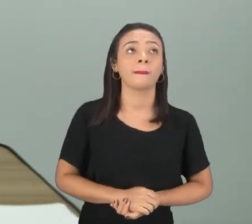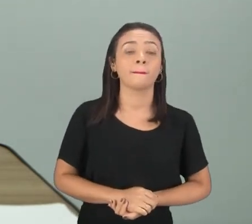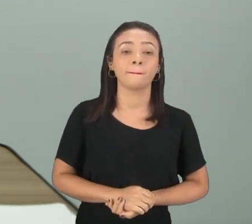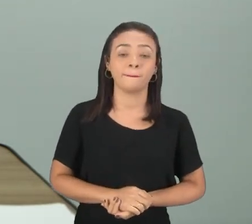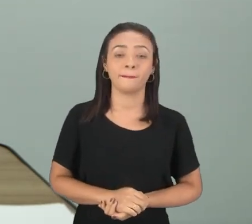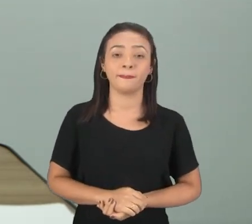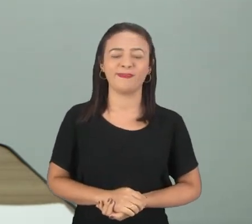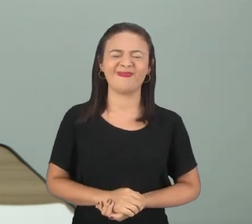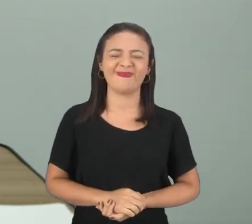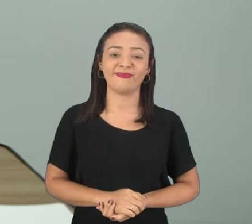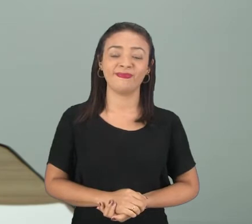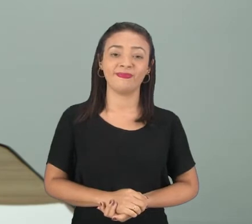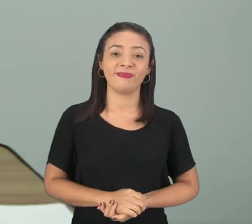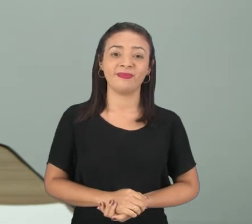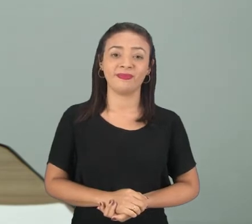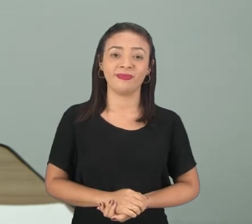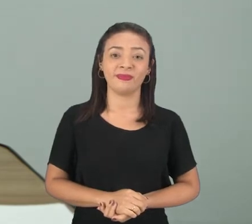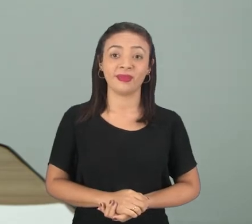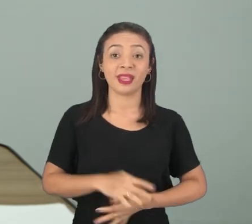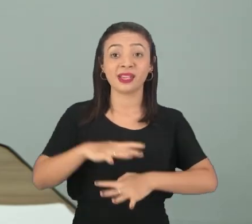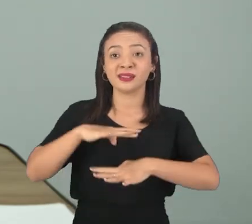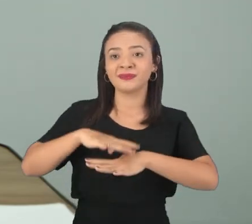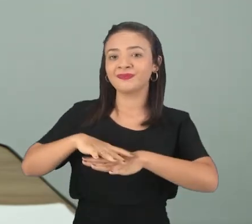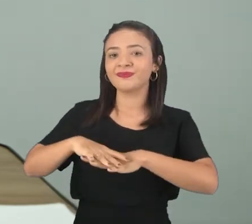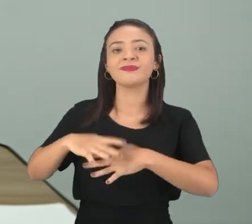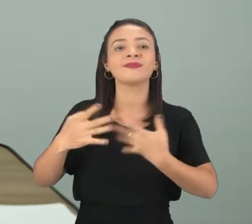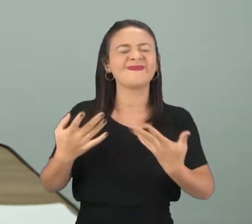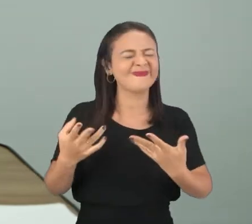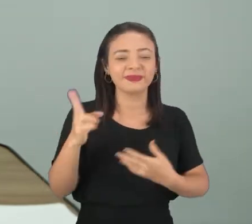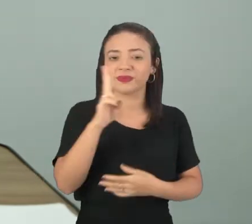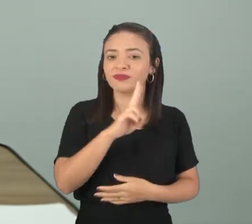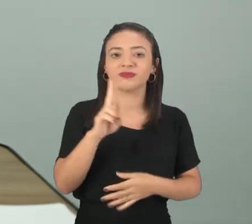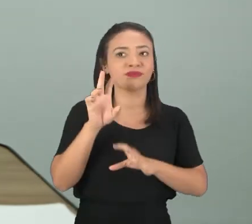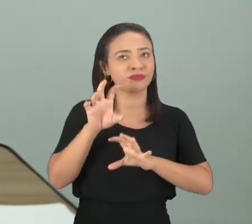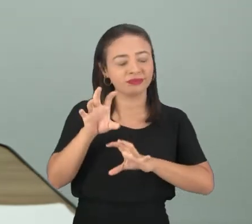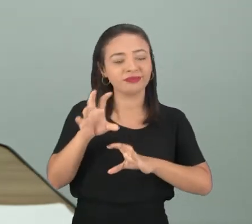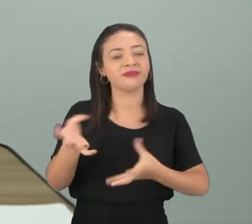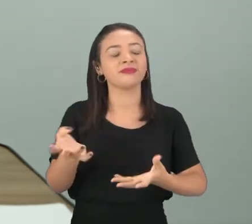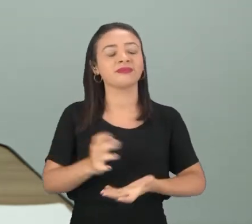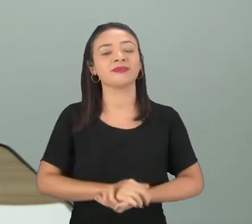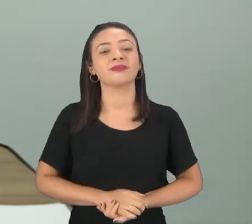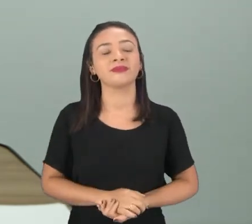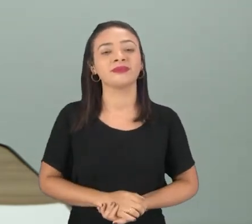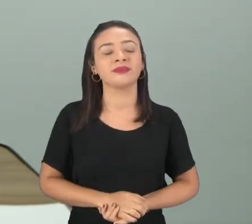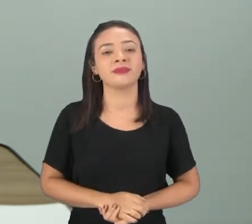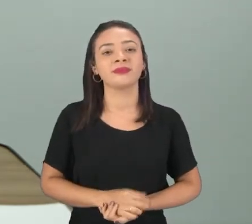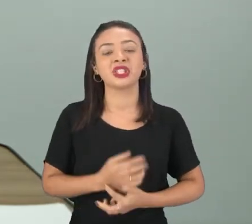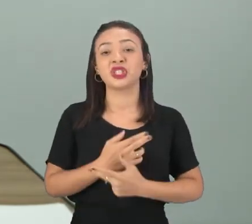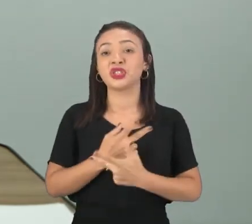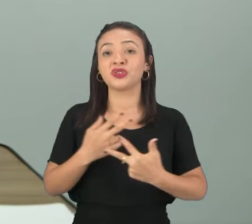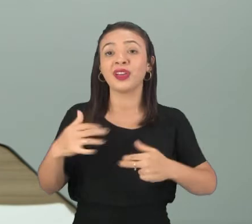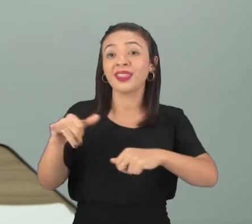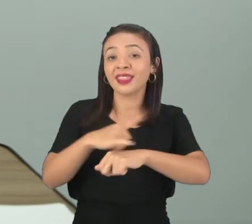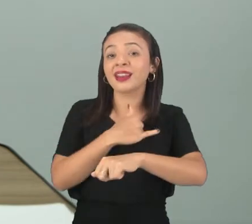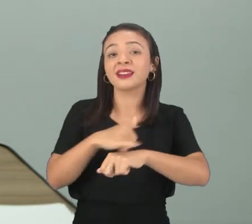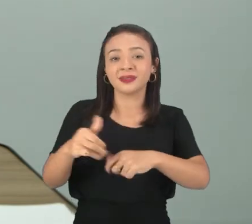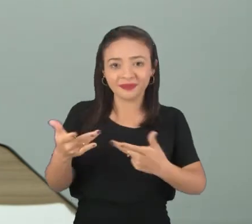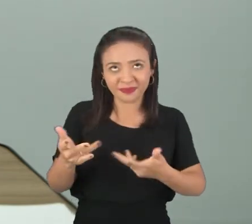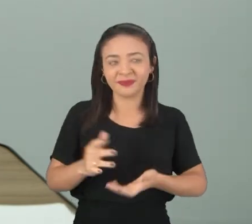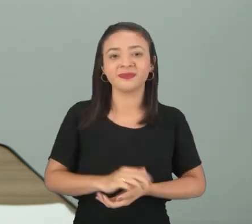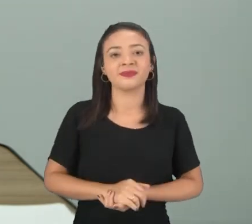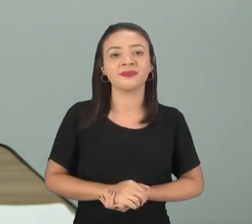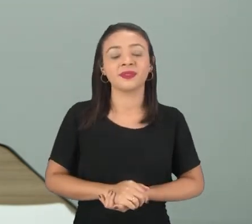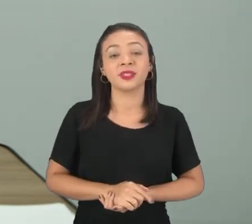indagada a gente naquela situação ali matemática a gente faz o dela dessa dessas é se transforme